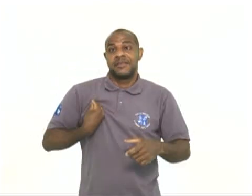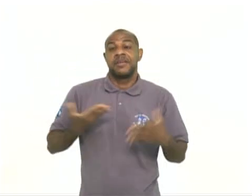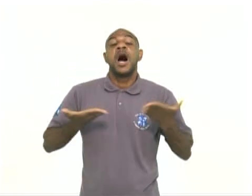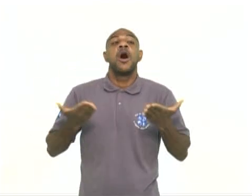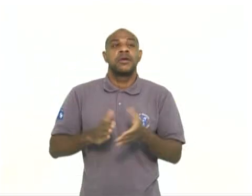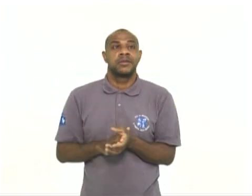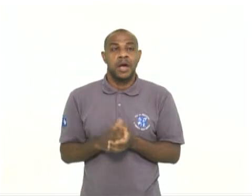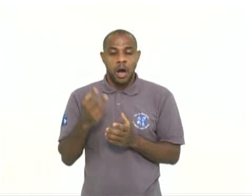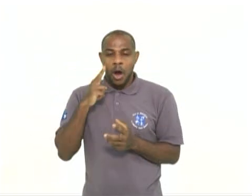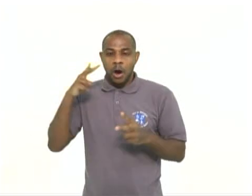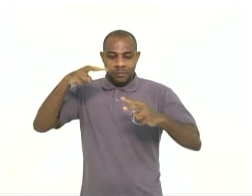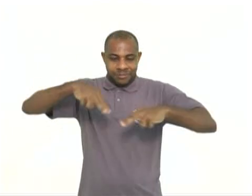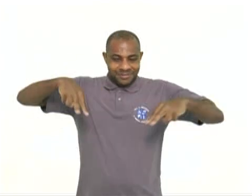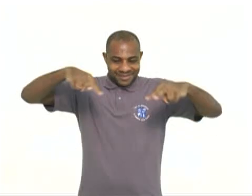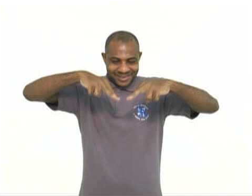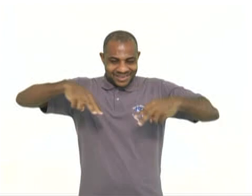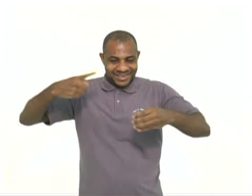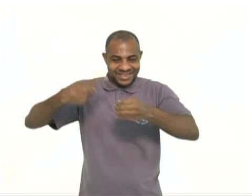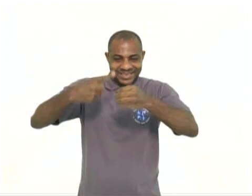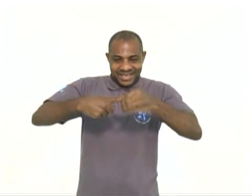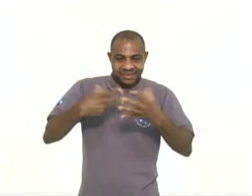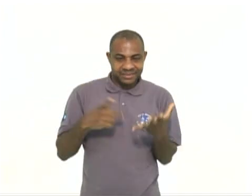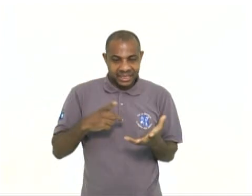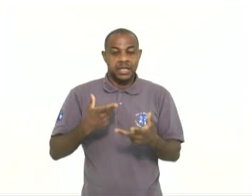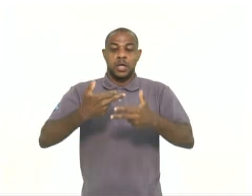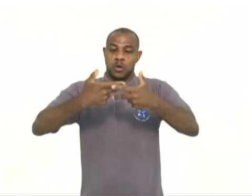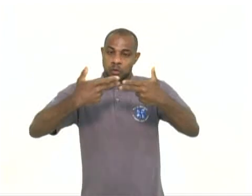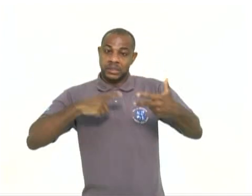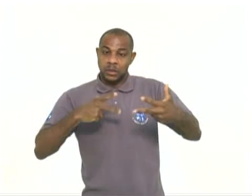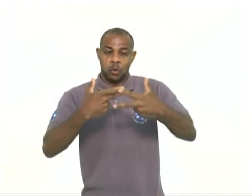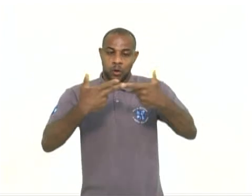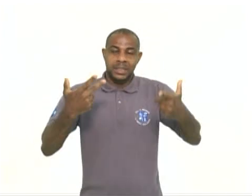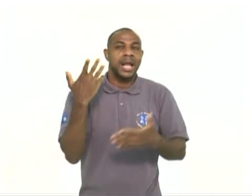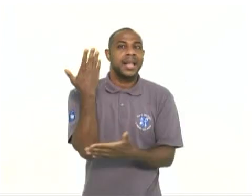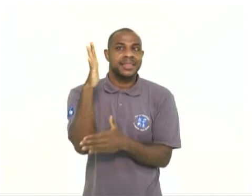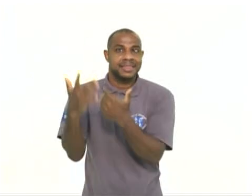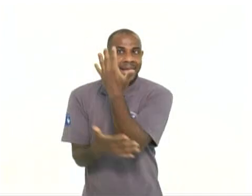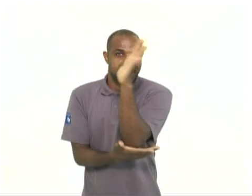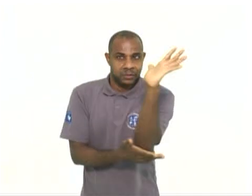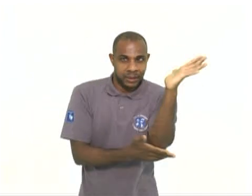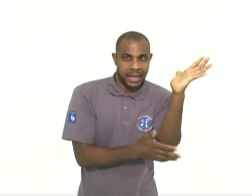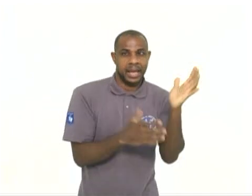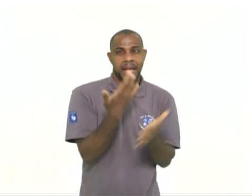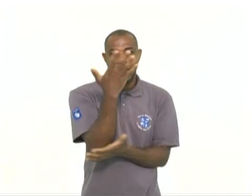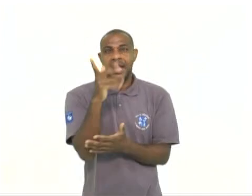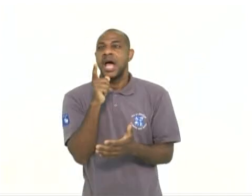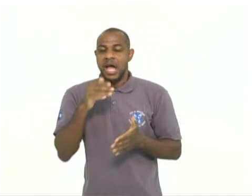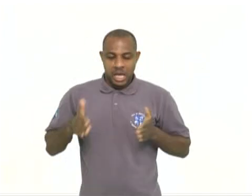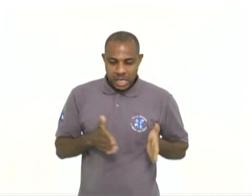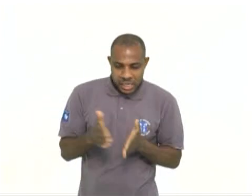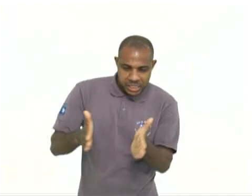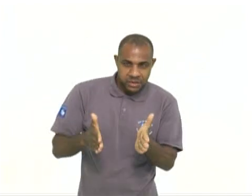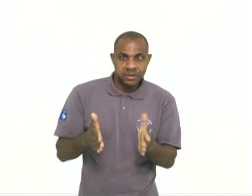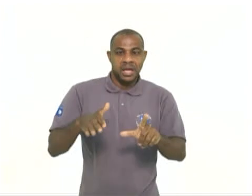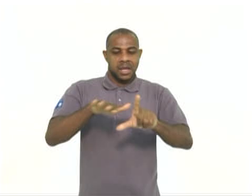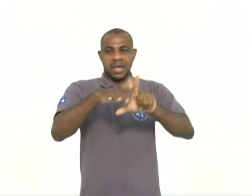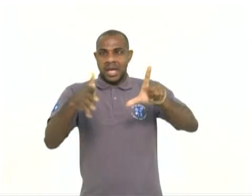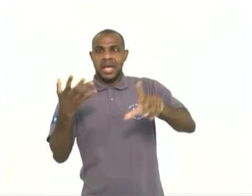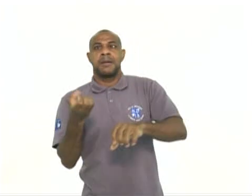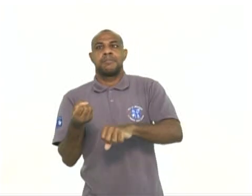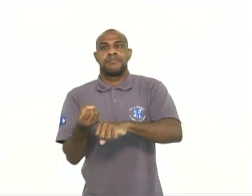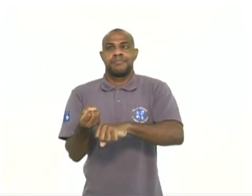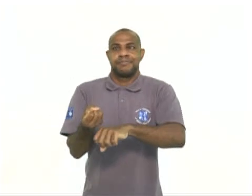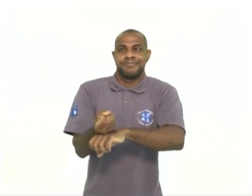Olhe para ela e veja que ela agrupa elementos naturais, árvores, rios, algumas matas